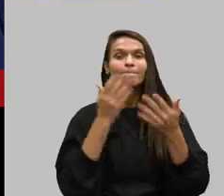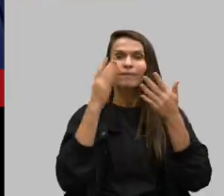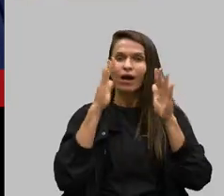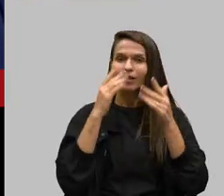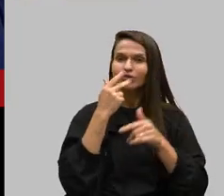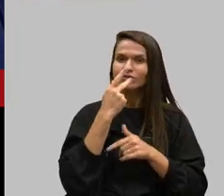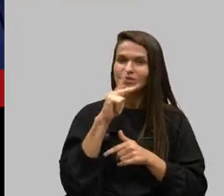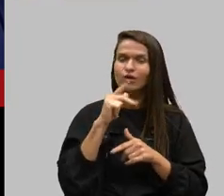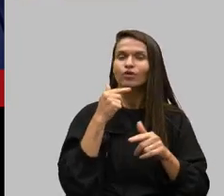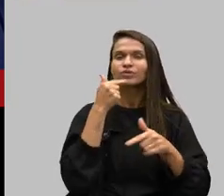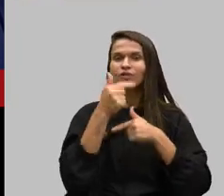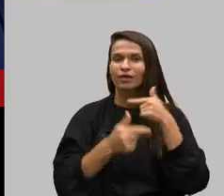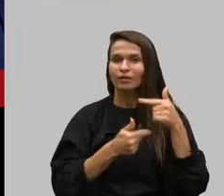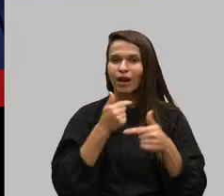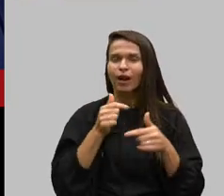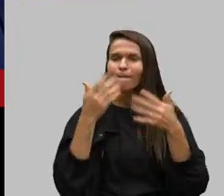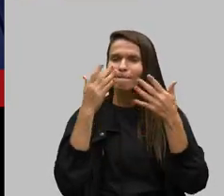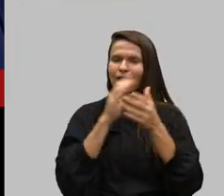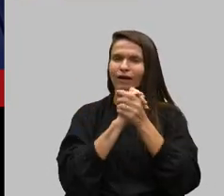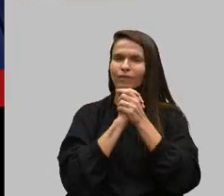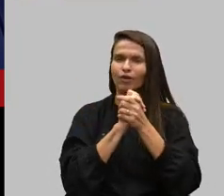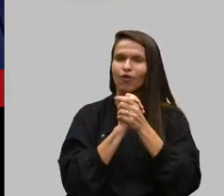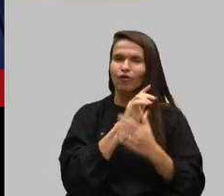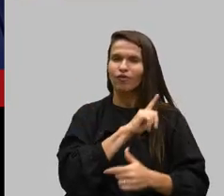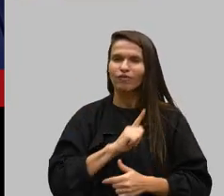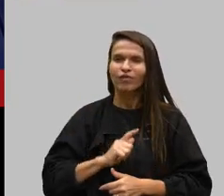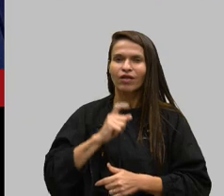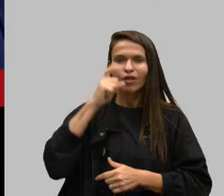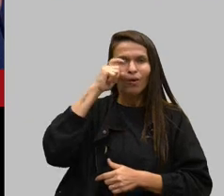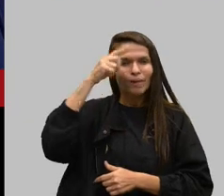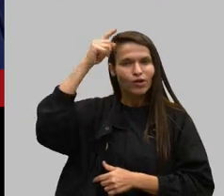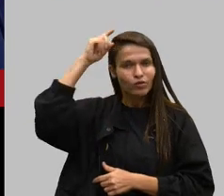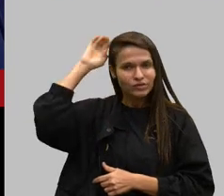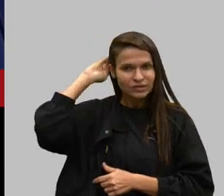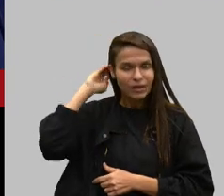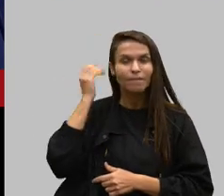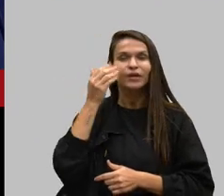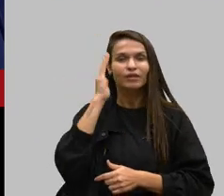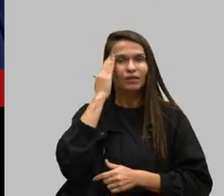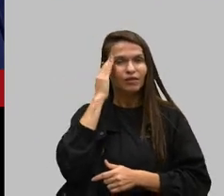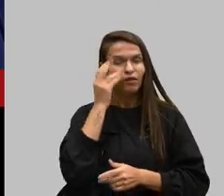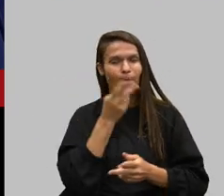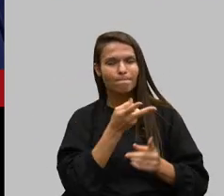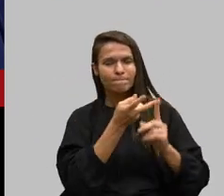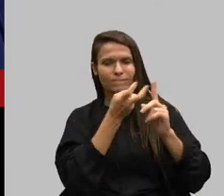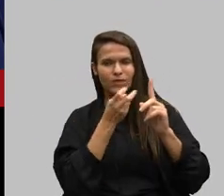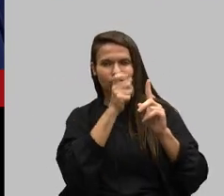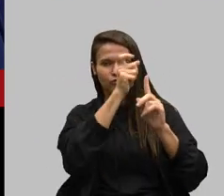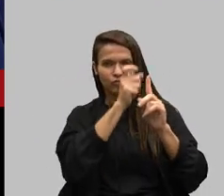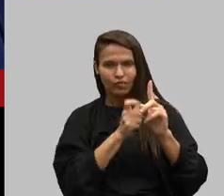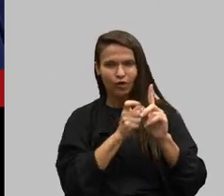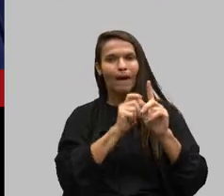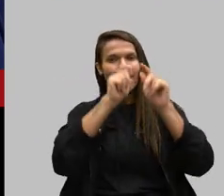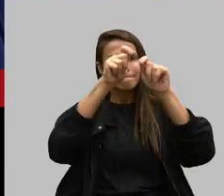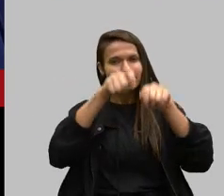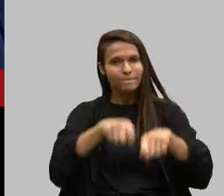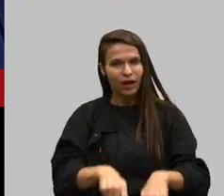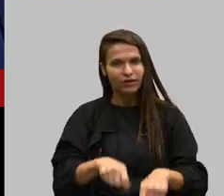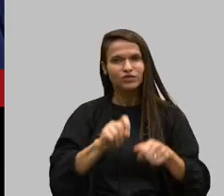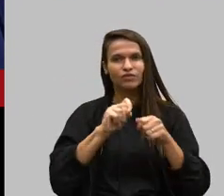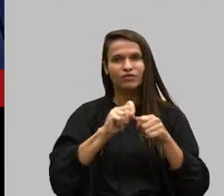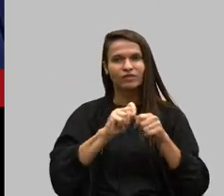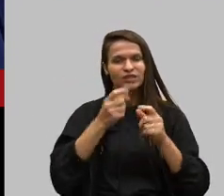seu trabalho parabéns ao Governador Rome Zema porque entendeu E viu em você que você é o homem capaz de fazer